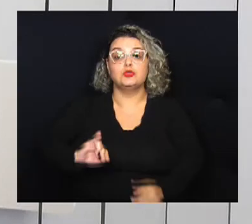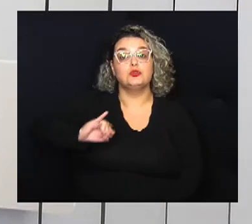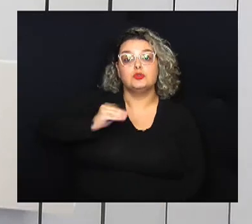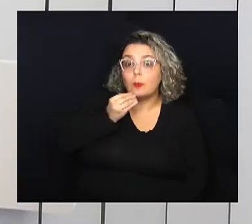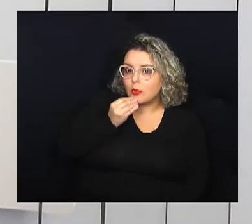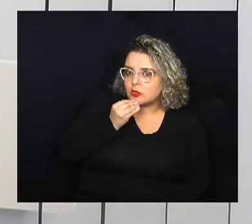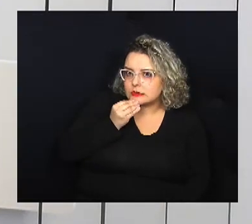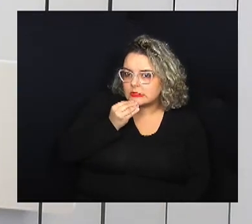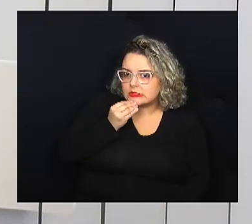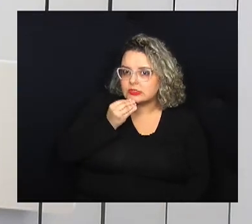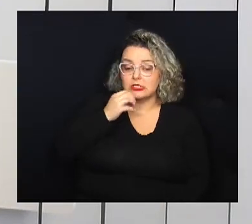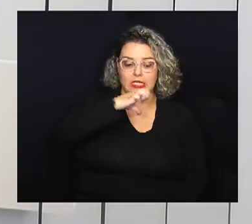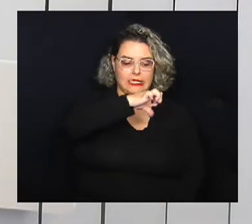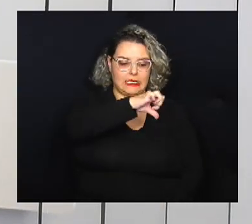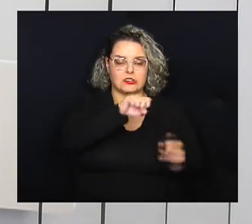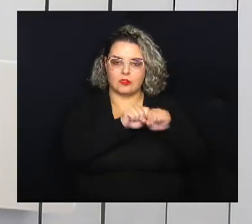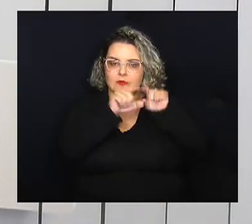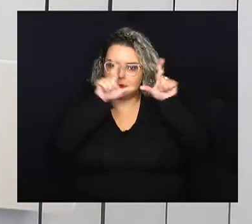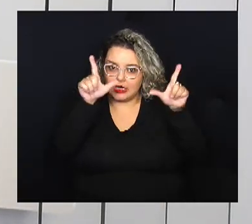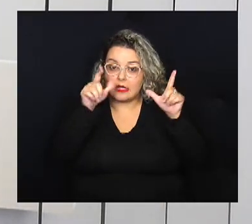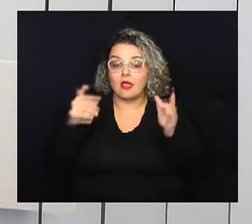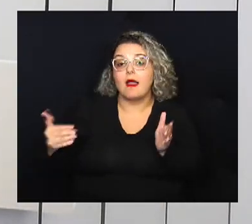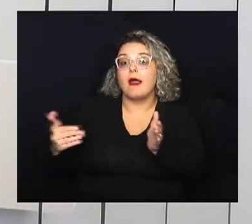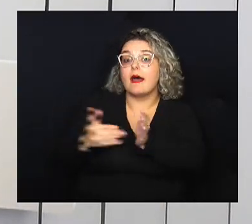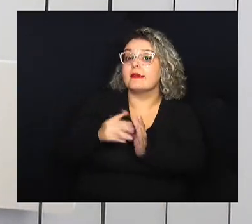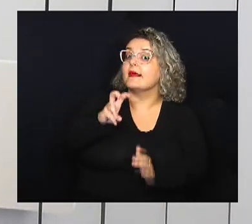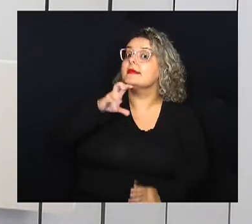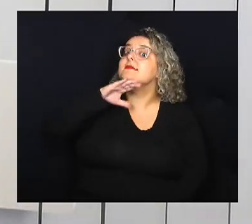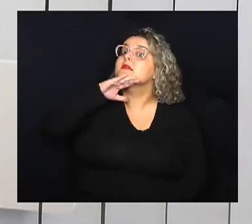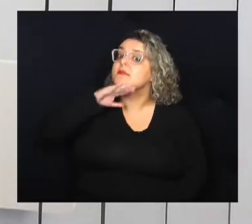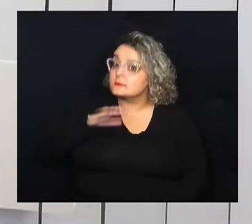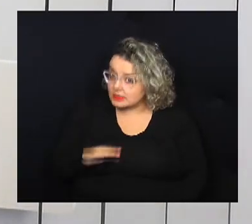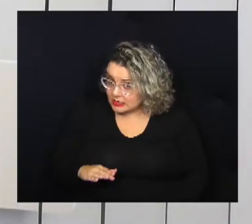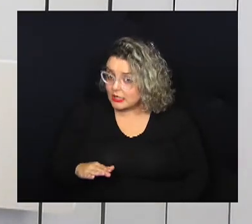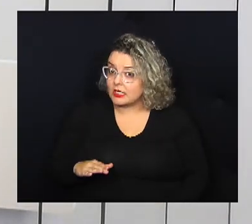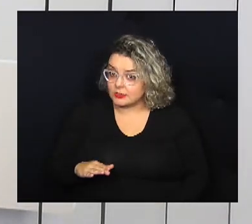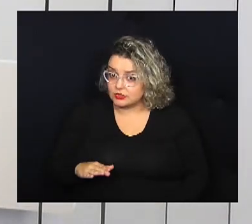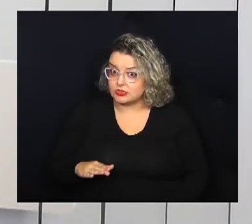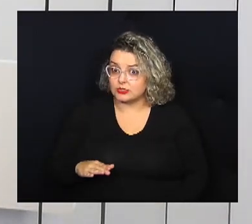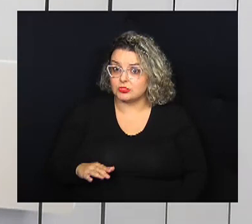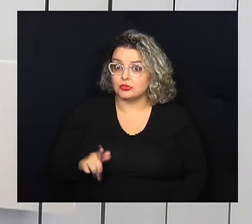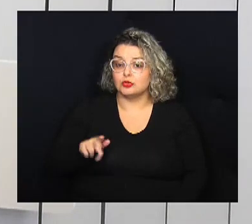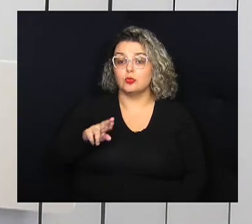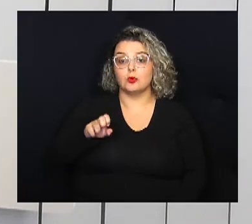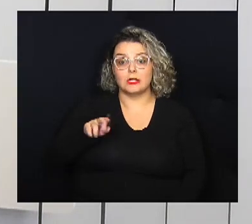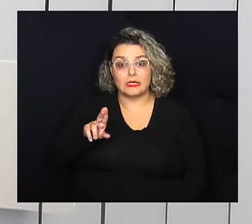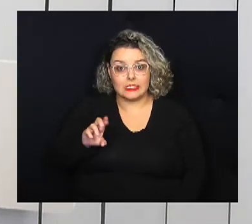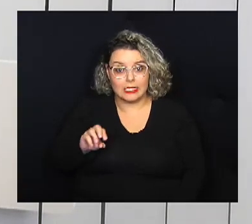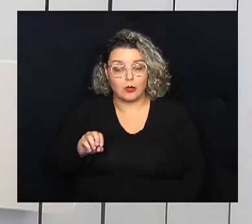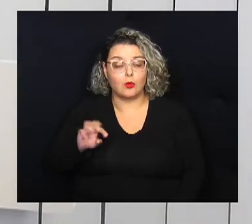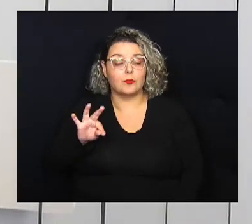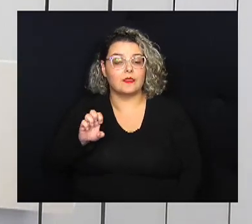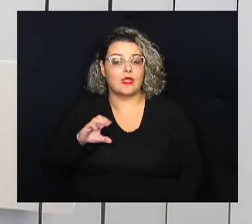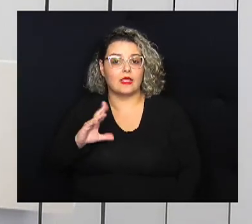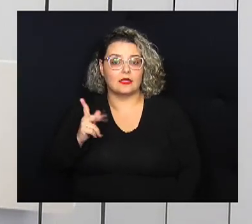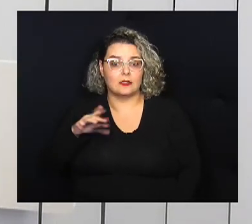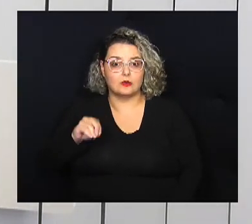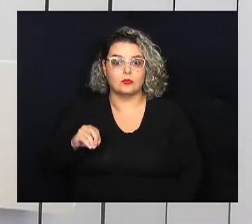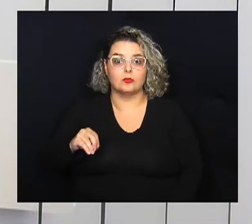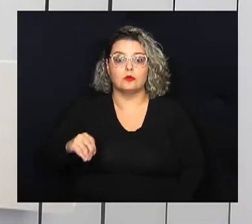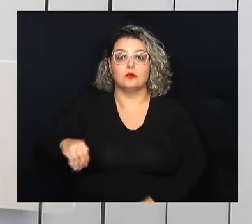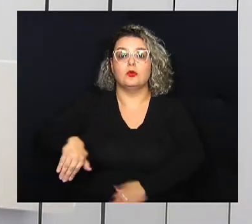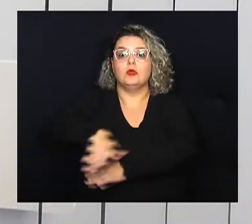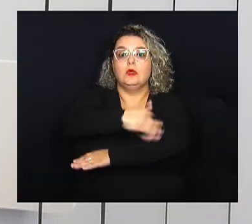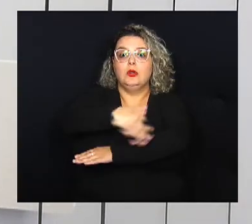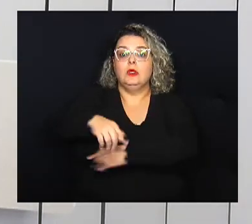oportunidades. Das 9 horas da manhã às 5 horas da tarde, no Grau Técnico, lá na Avenida Doutor Moraes Salles,